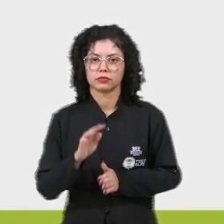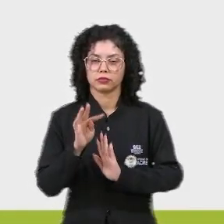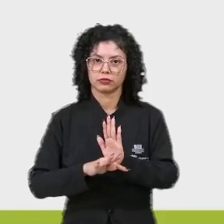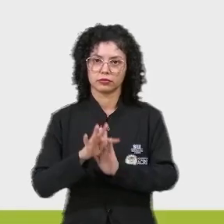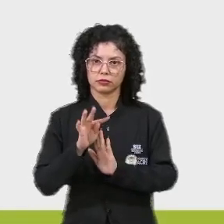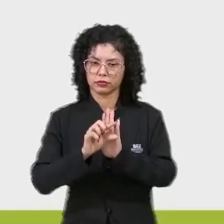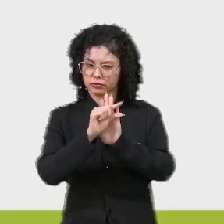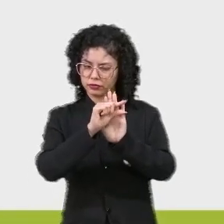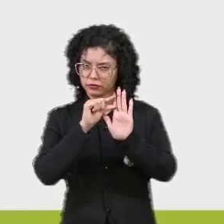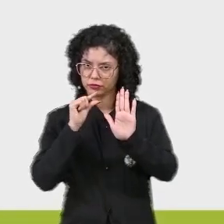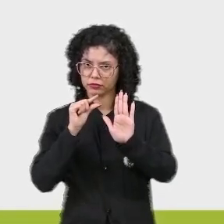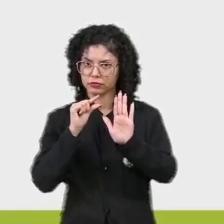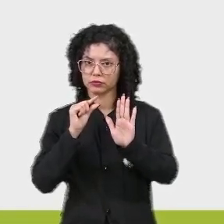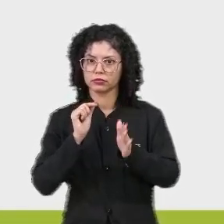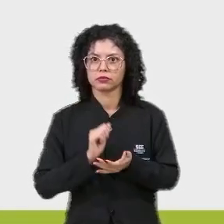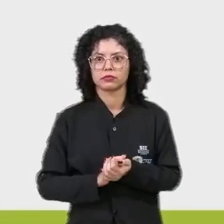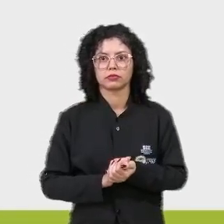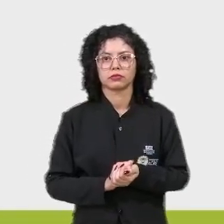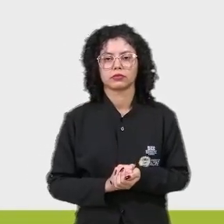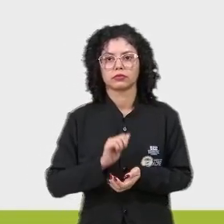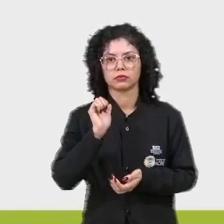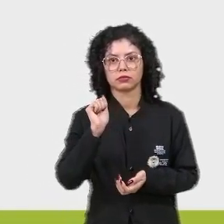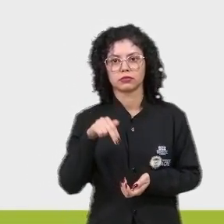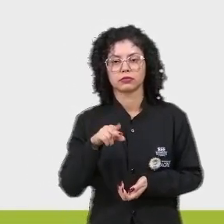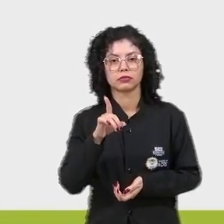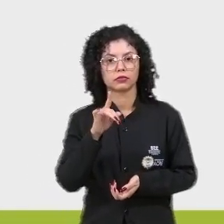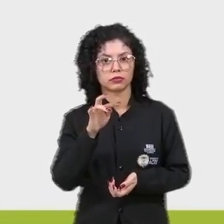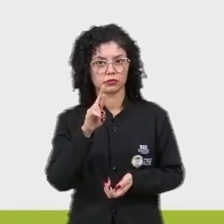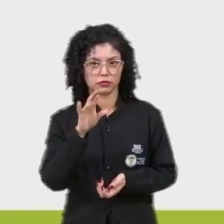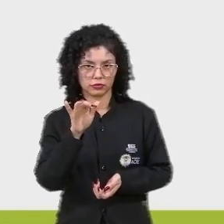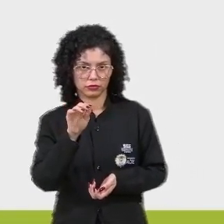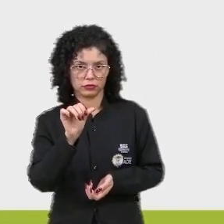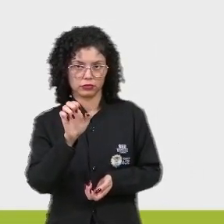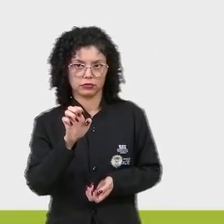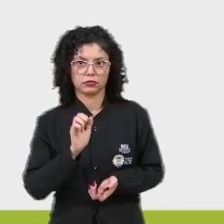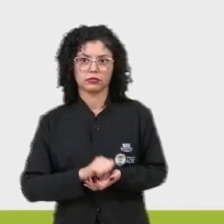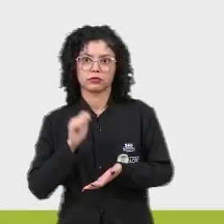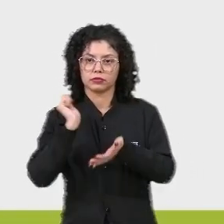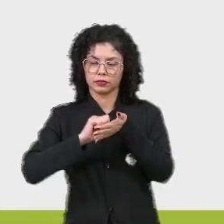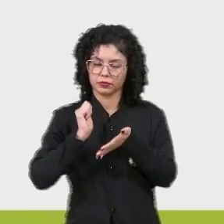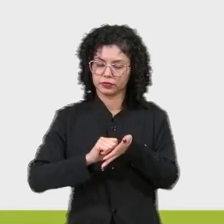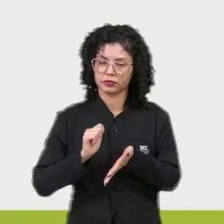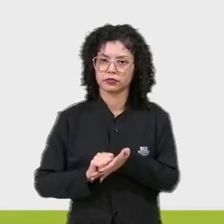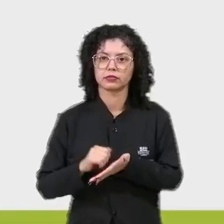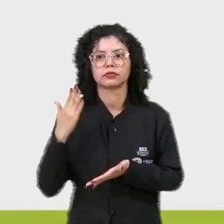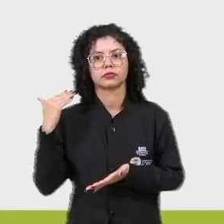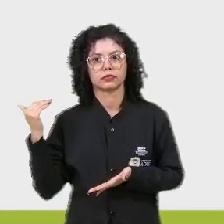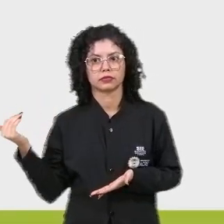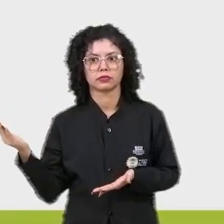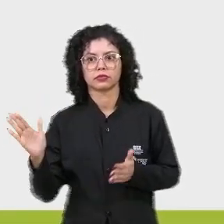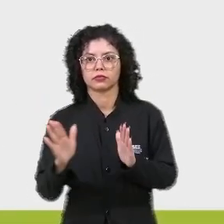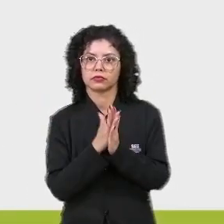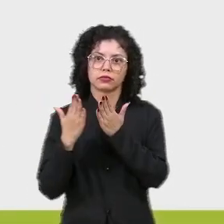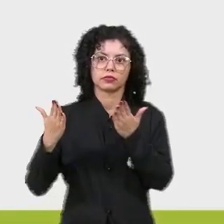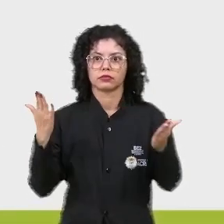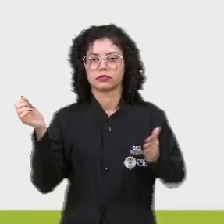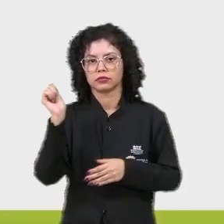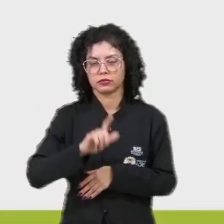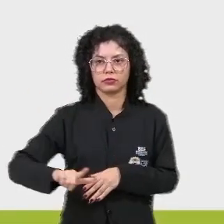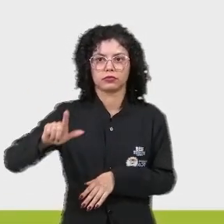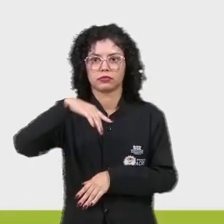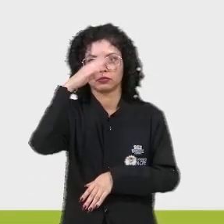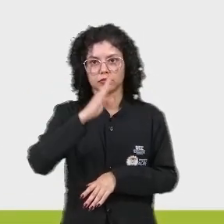um trechinho, né, desse poema de Carlos Drummond de Andrade, um escritor maravilhoso da nossa